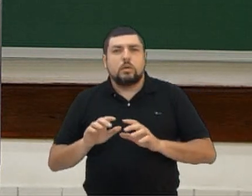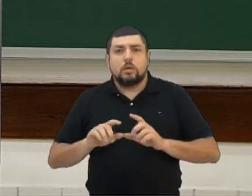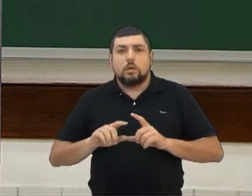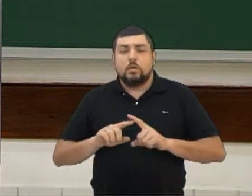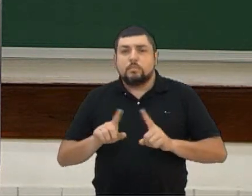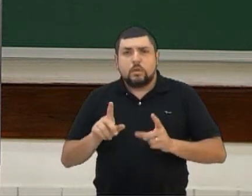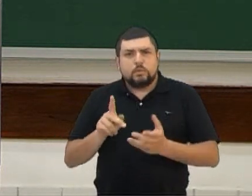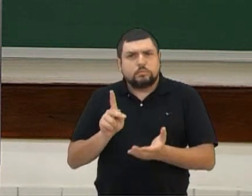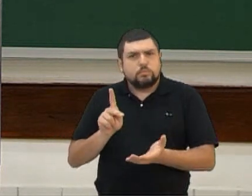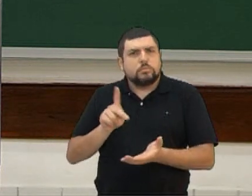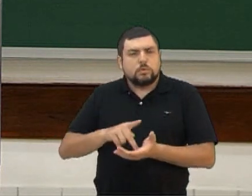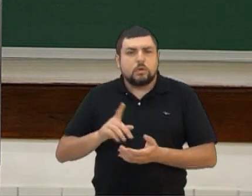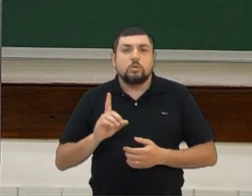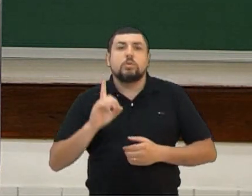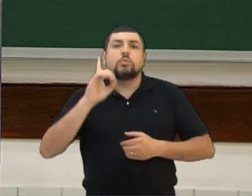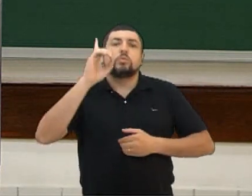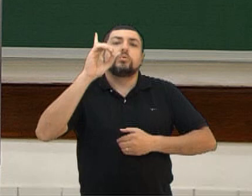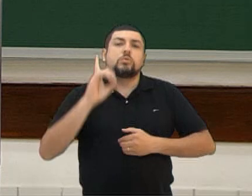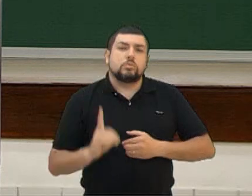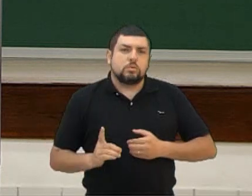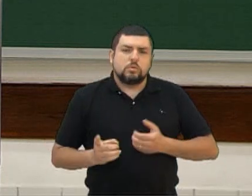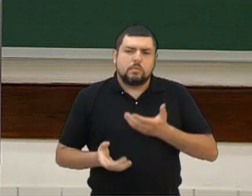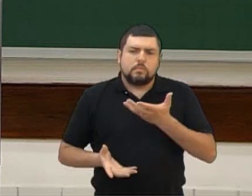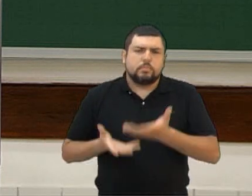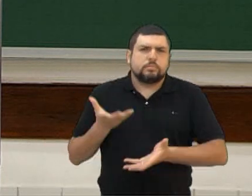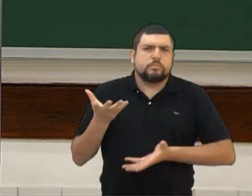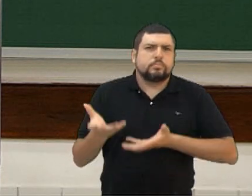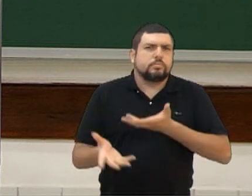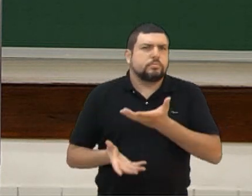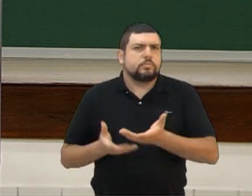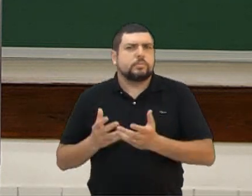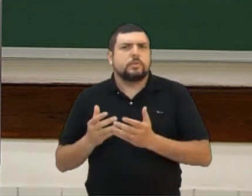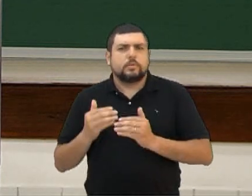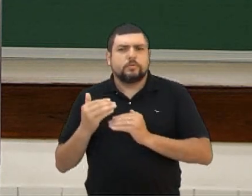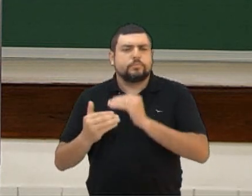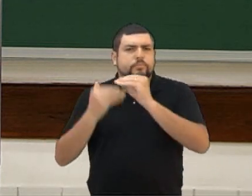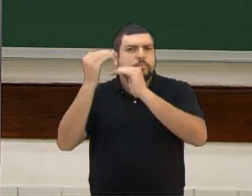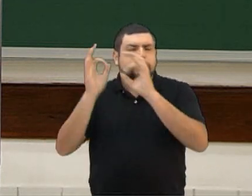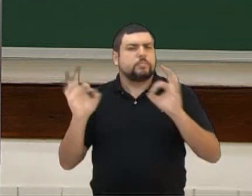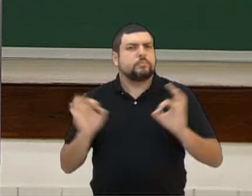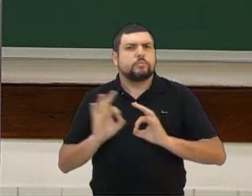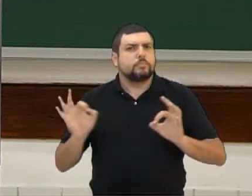governo onde os direitos sociais foram ampliados de maneira significativa.